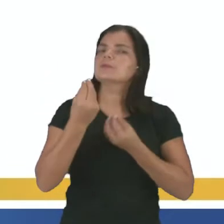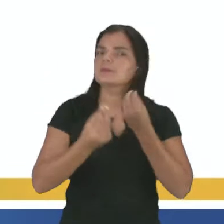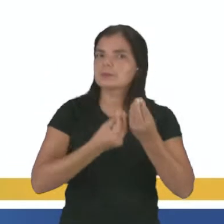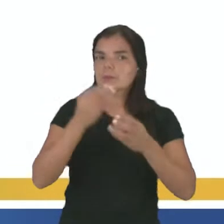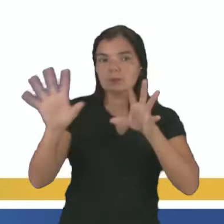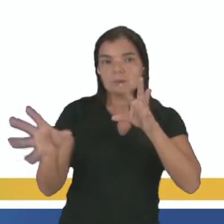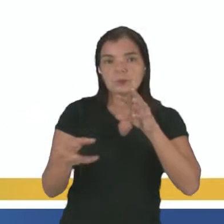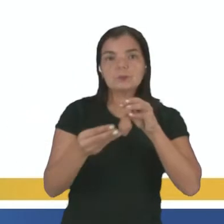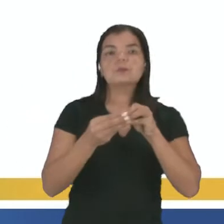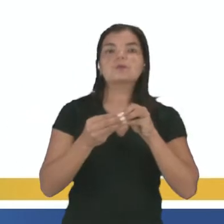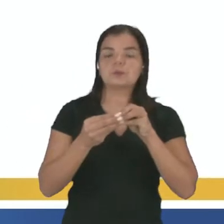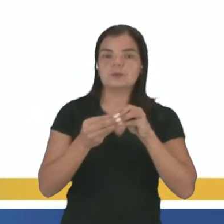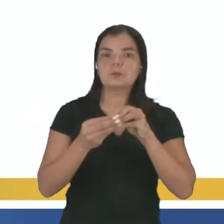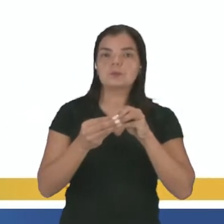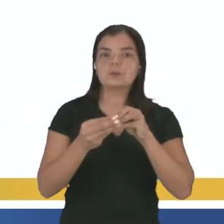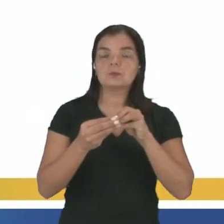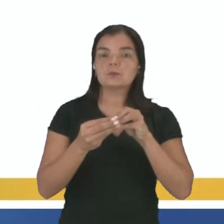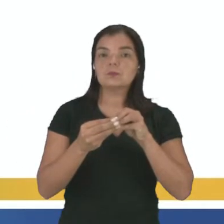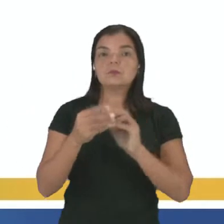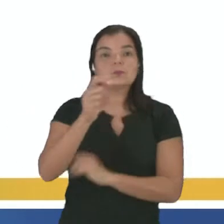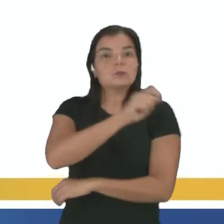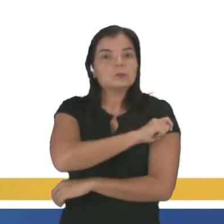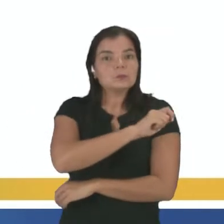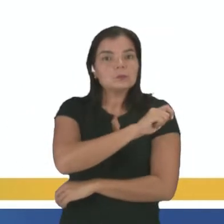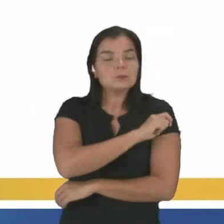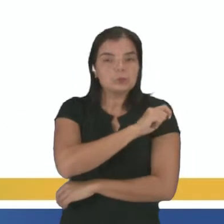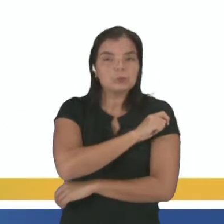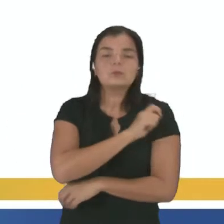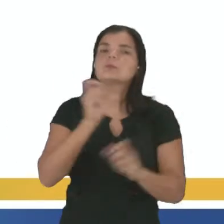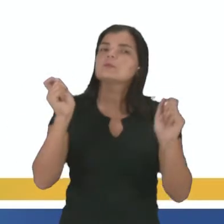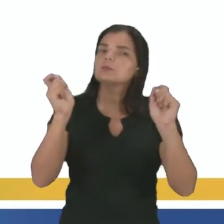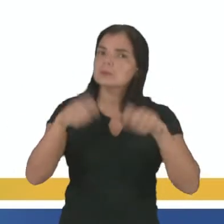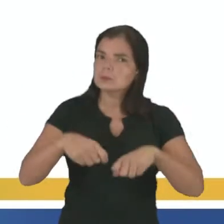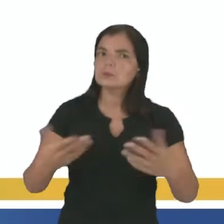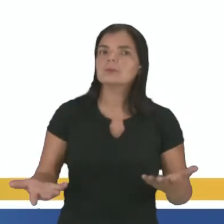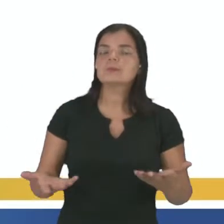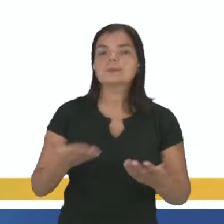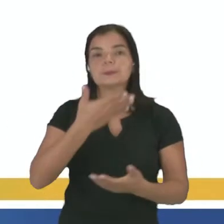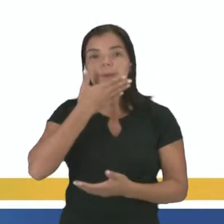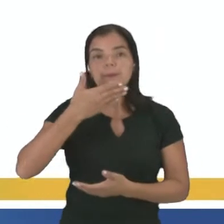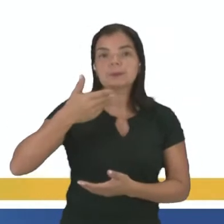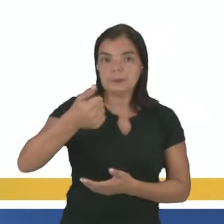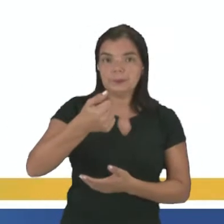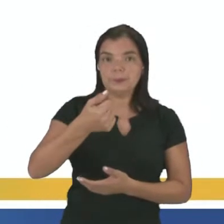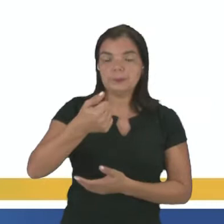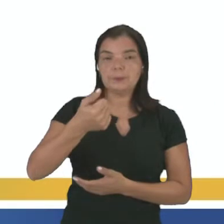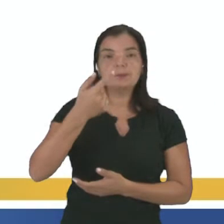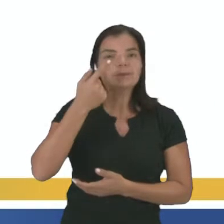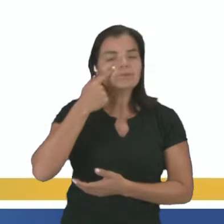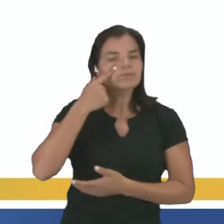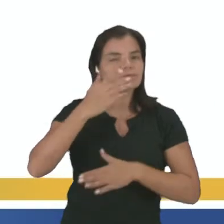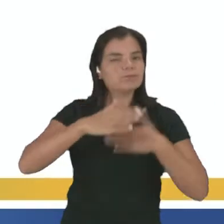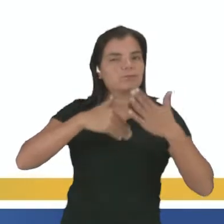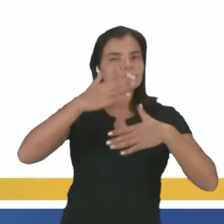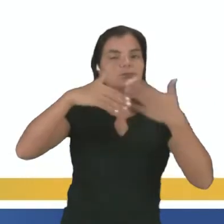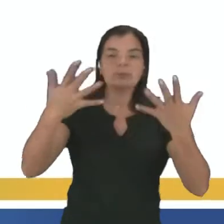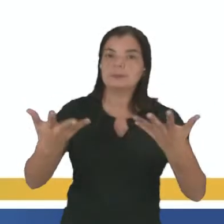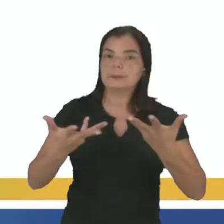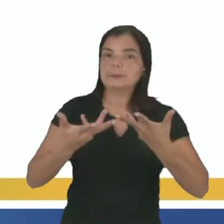de resumo, o aluno ele tem que ser capaz, ou melhor, buscar desenvolver